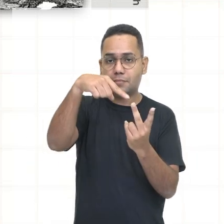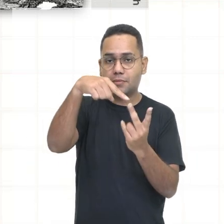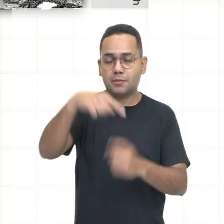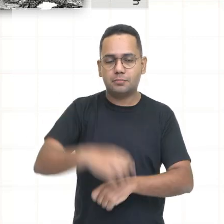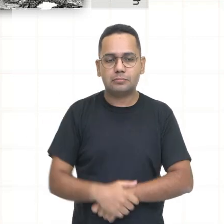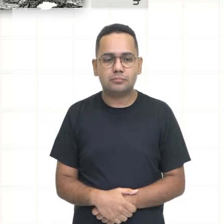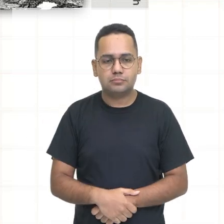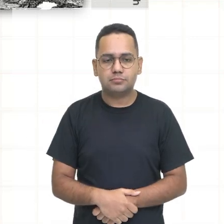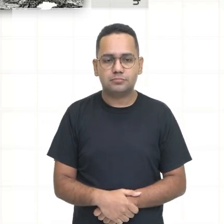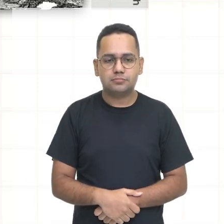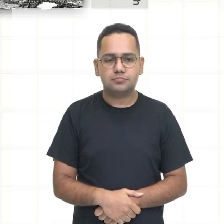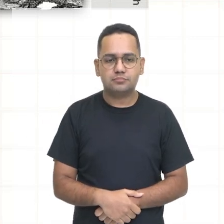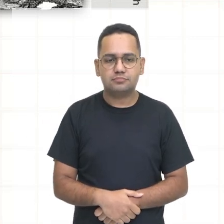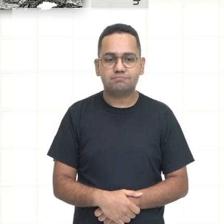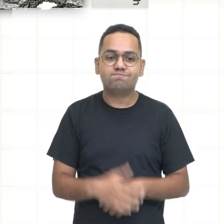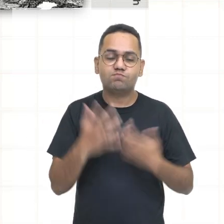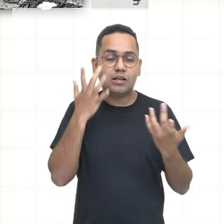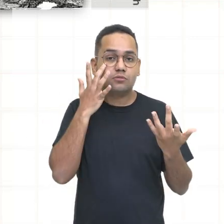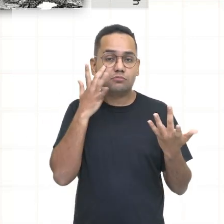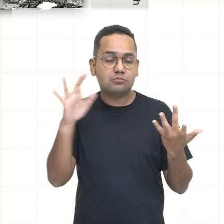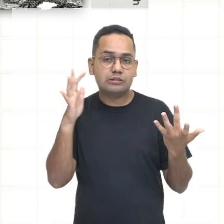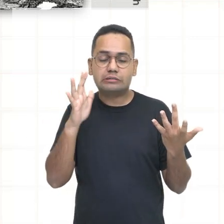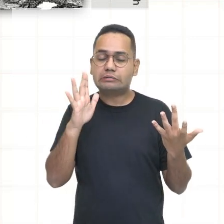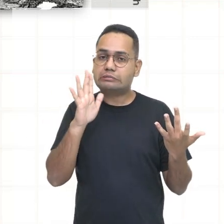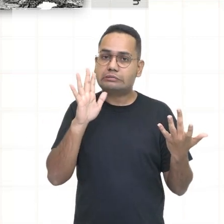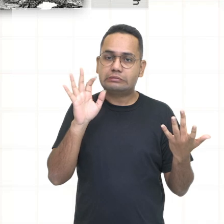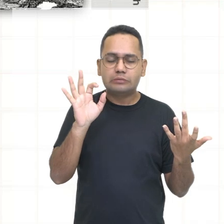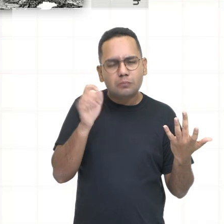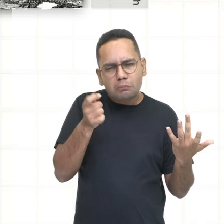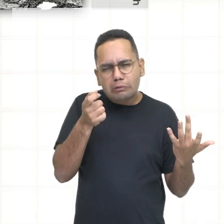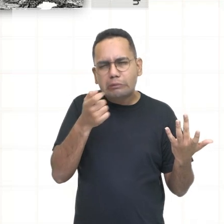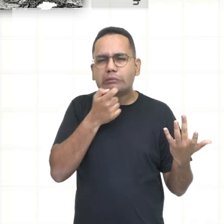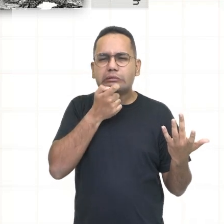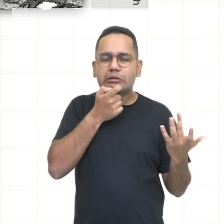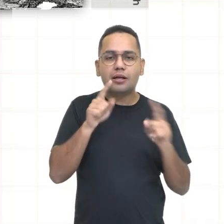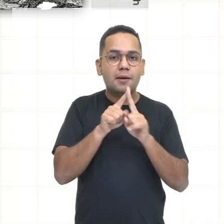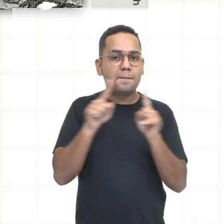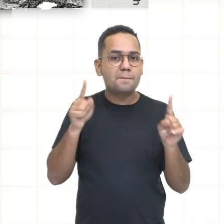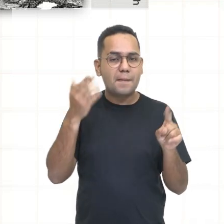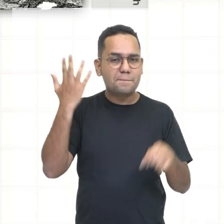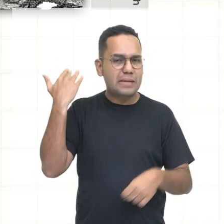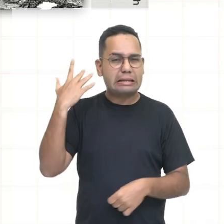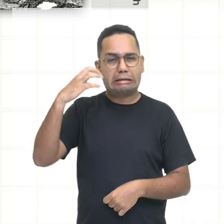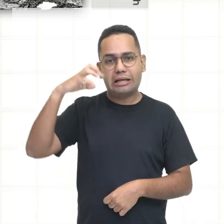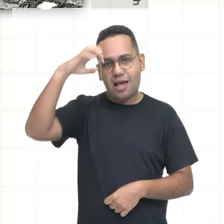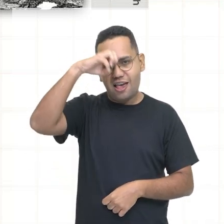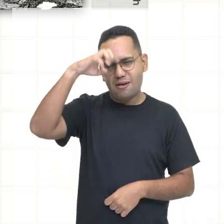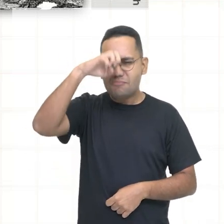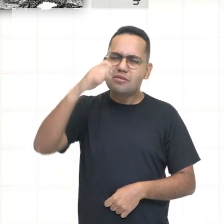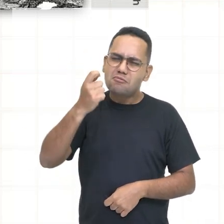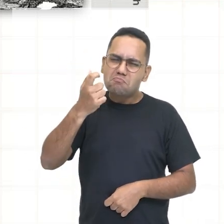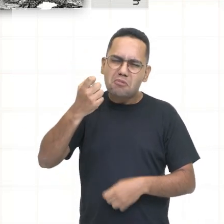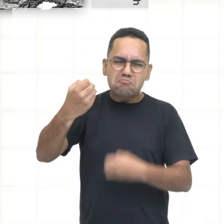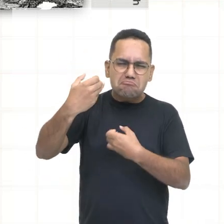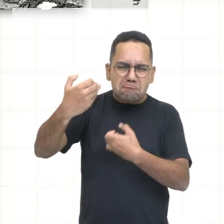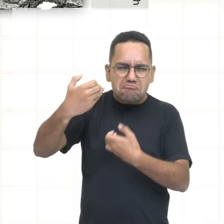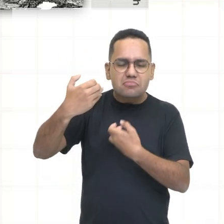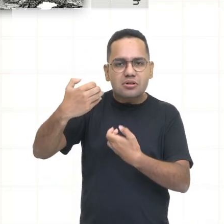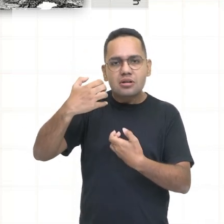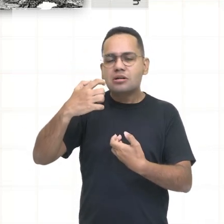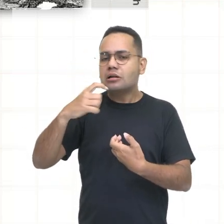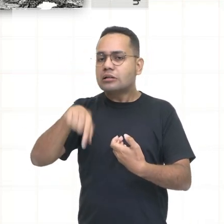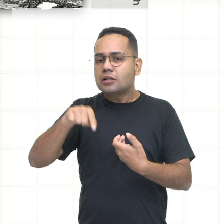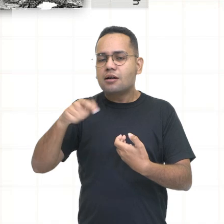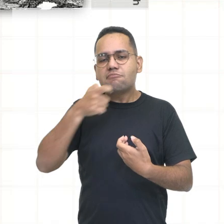Neocolonialismo, o professor não manja de inglês, mas ele aprendeu um pouquinho do verbo to be lá na escola, e ele sabe que